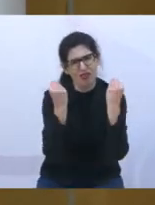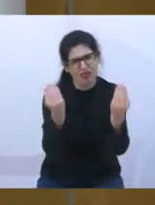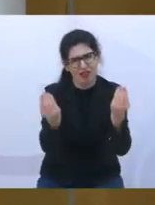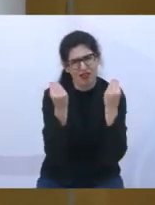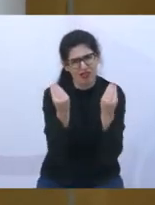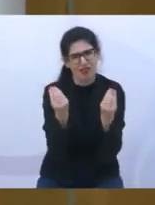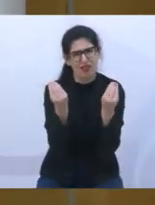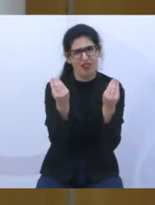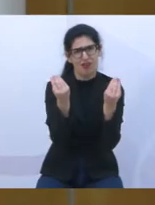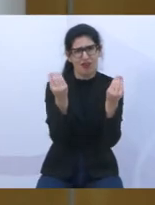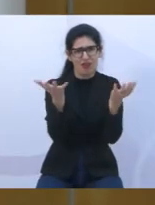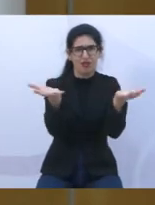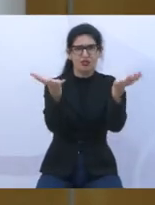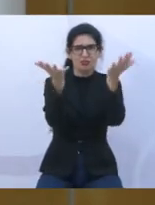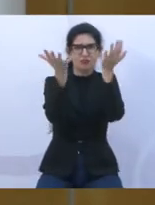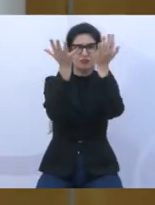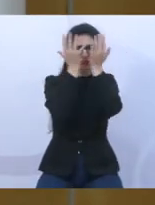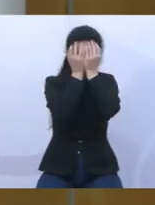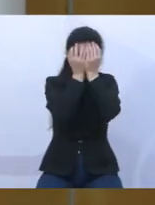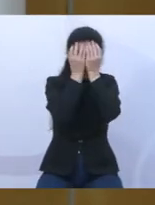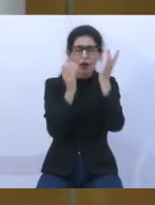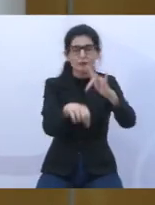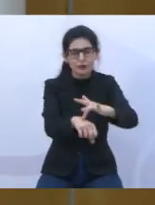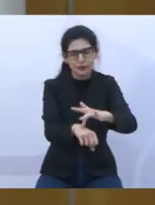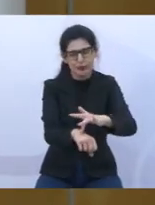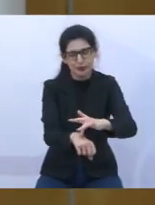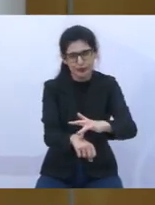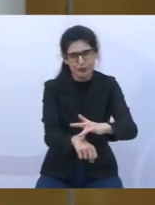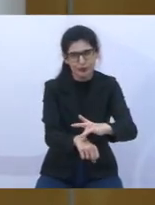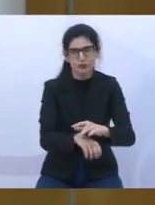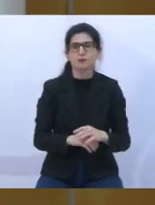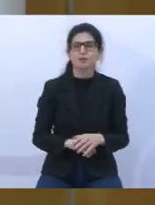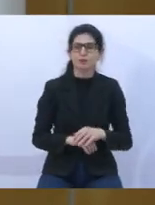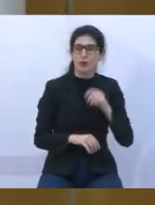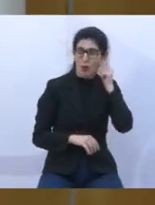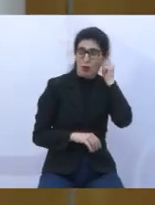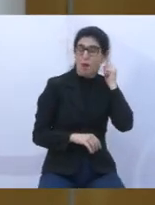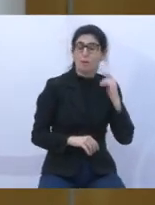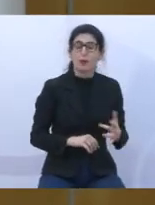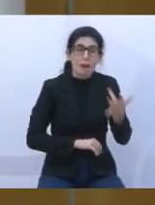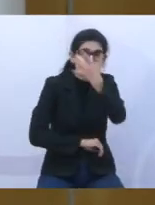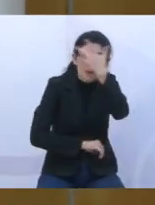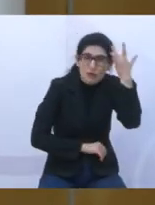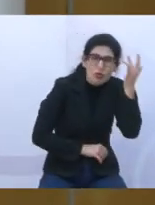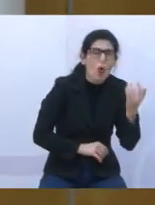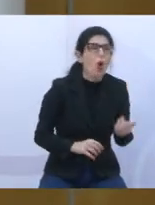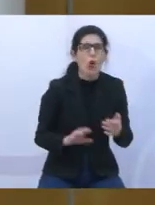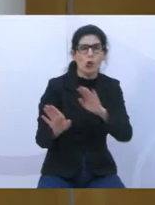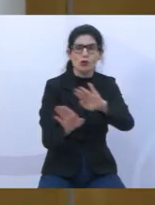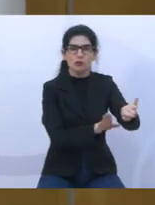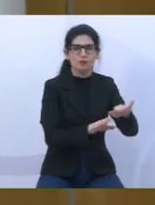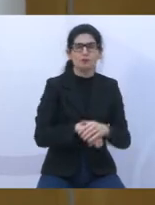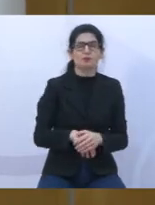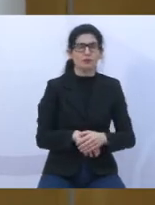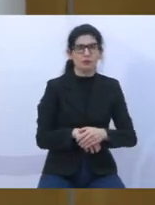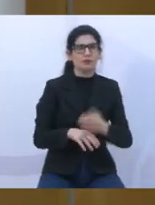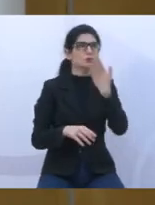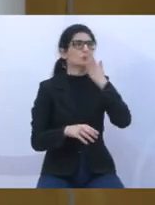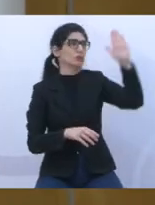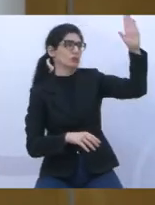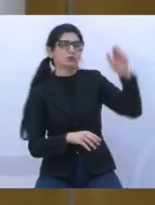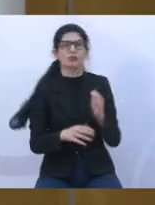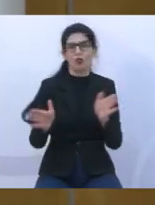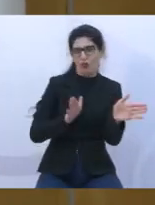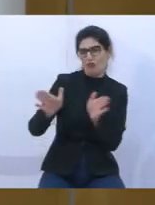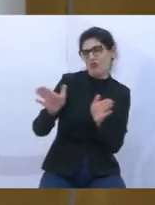certo que é o que a grande maioria daqueles saio concorrendo as eleições promete é o que não